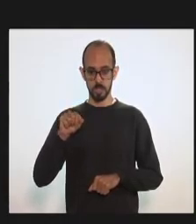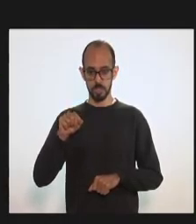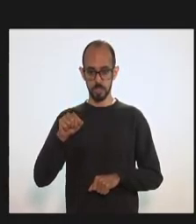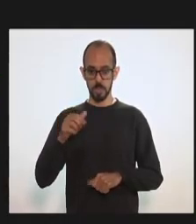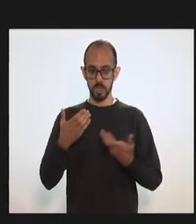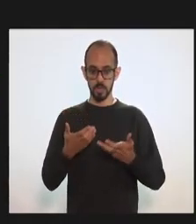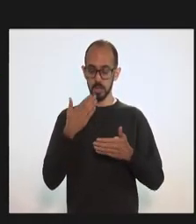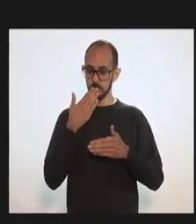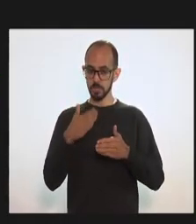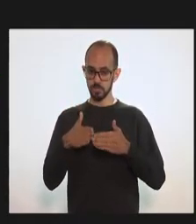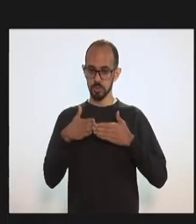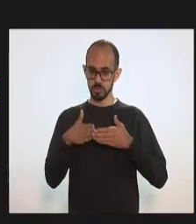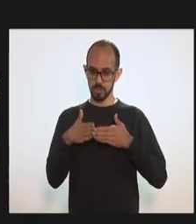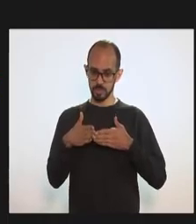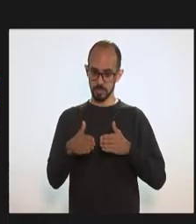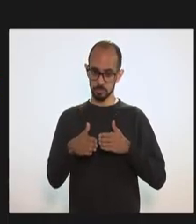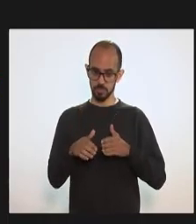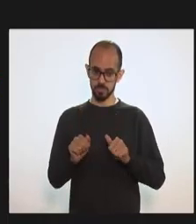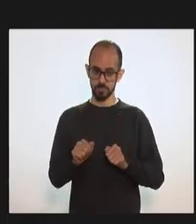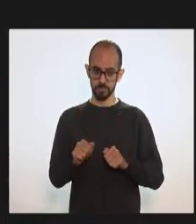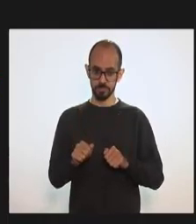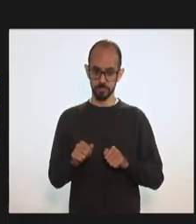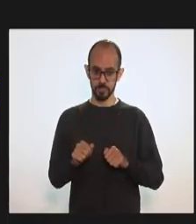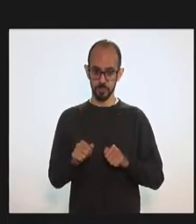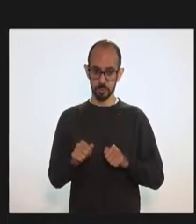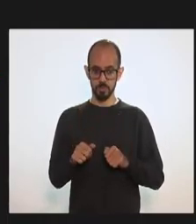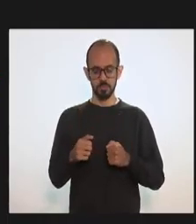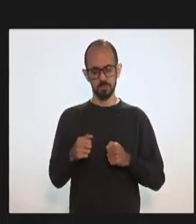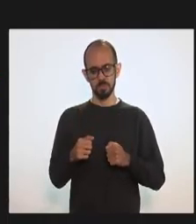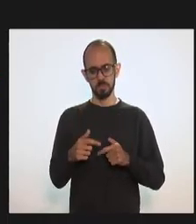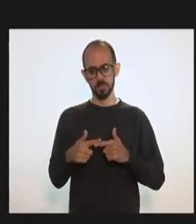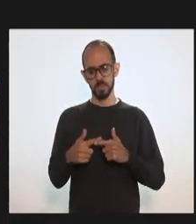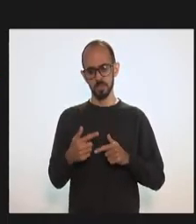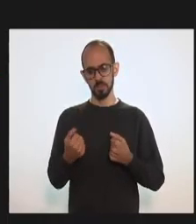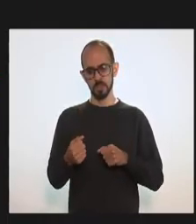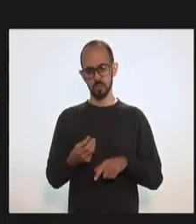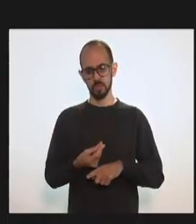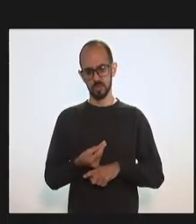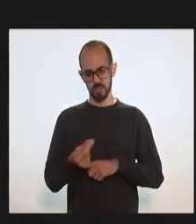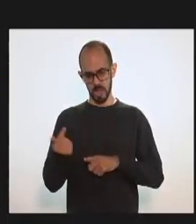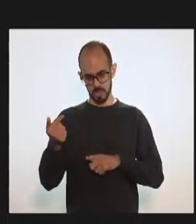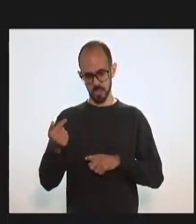Aprovado. 44. Relator, deputado Carlos Mink. Projeto de lei